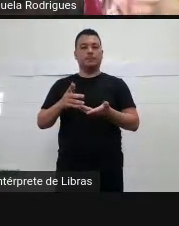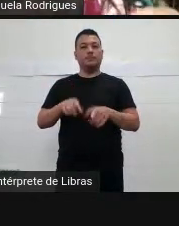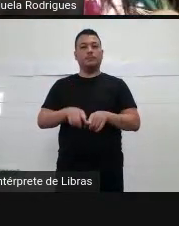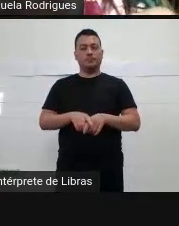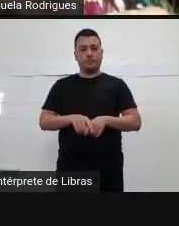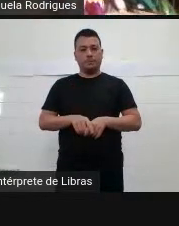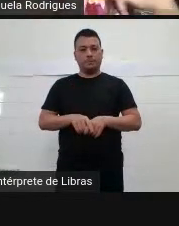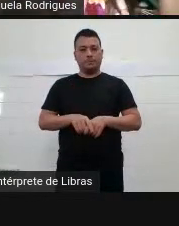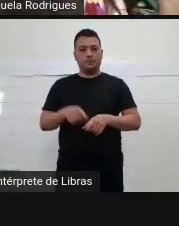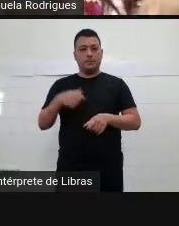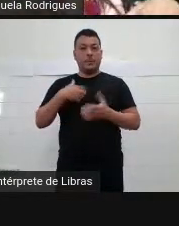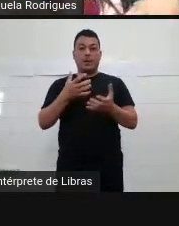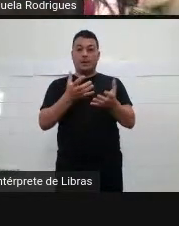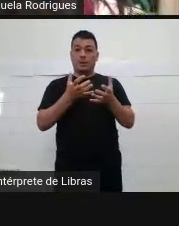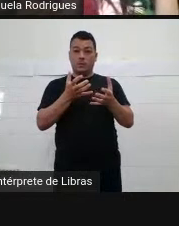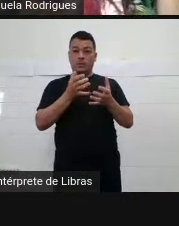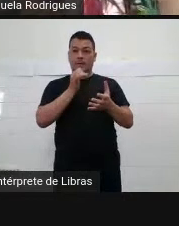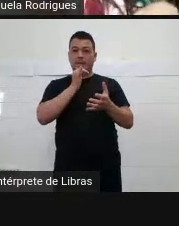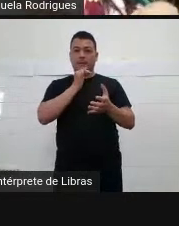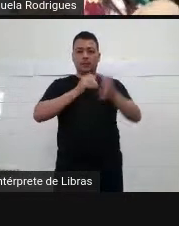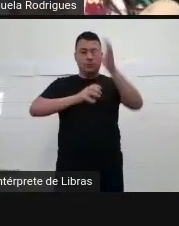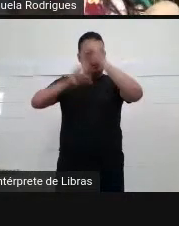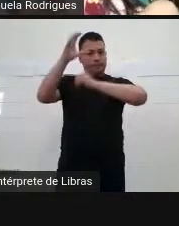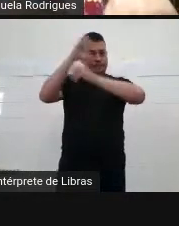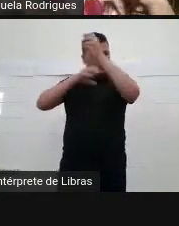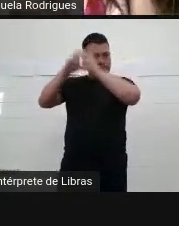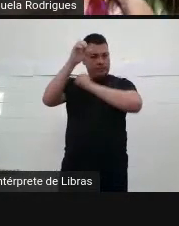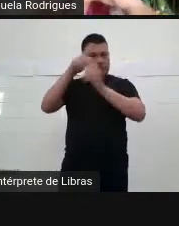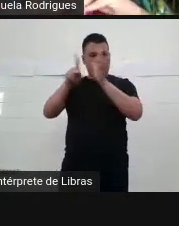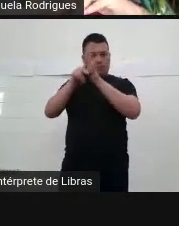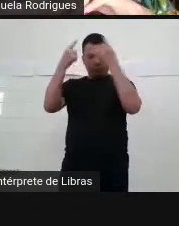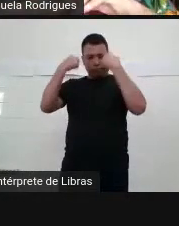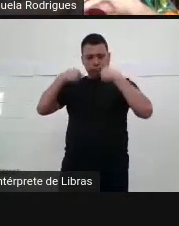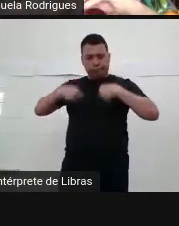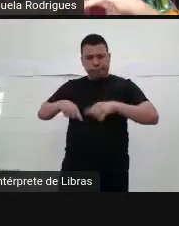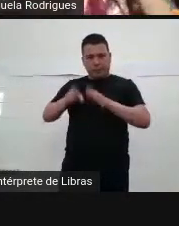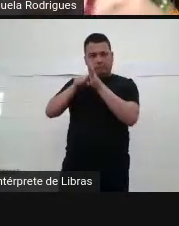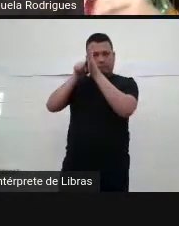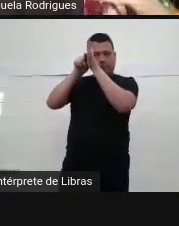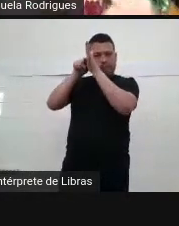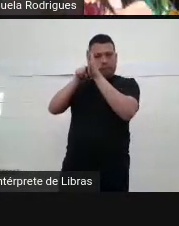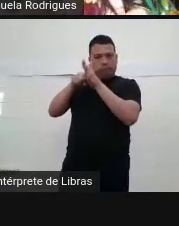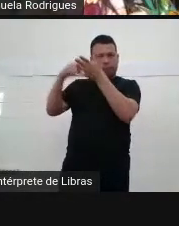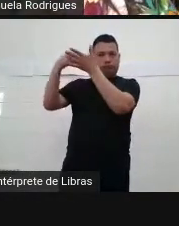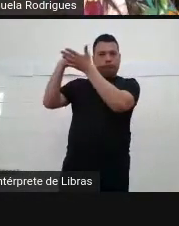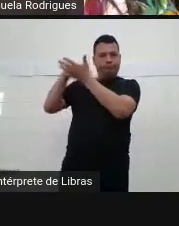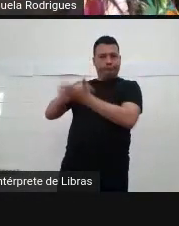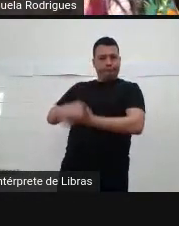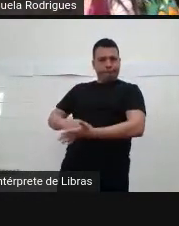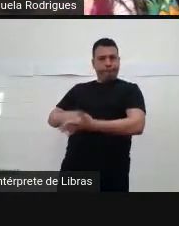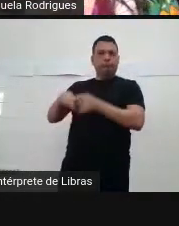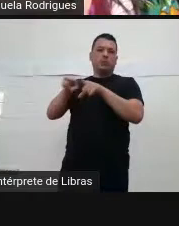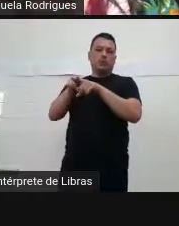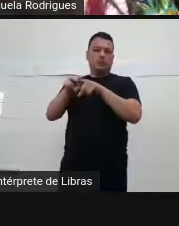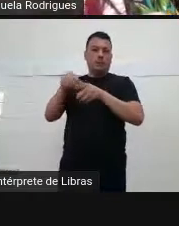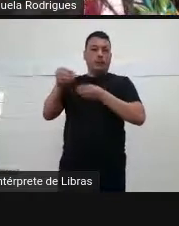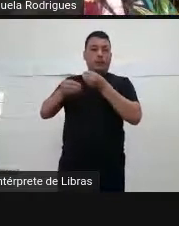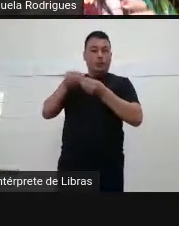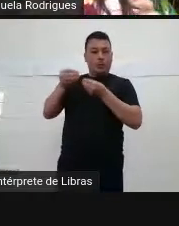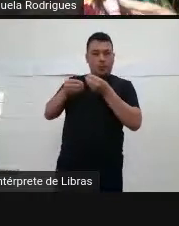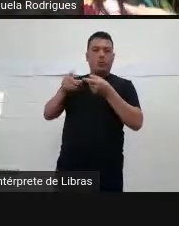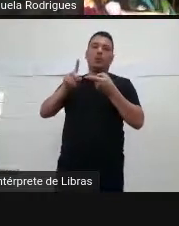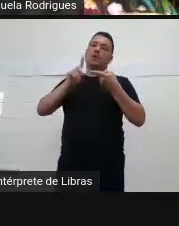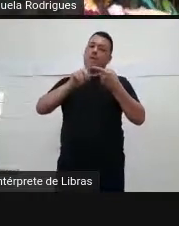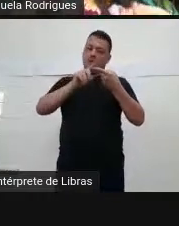vão tentar construir saberes sobre o corpo, né, e que, de alguma maneira, constrói